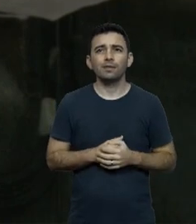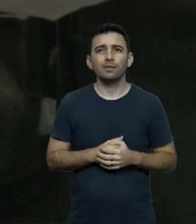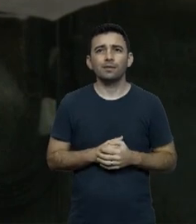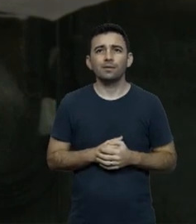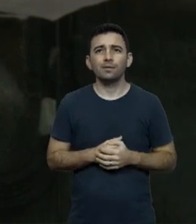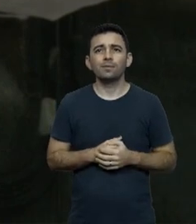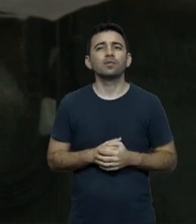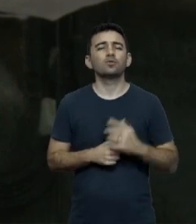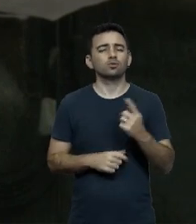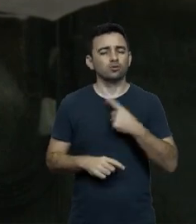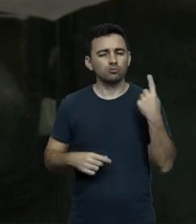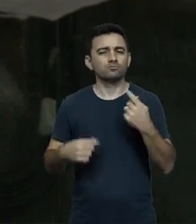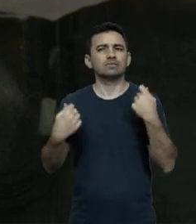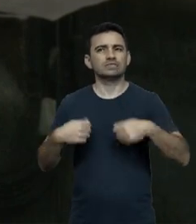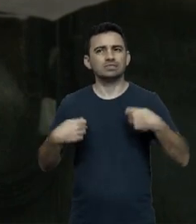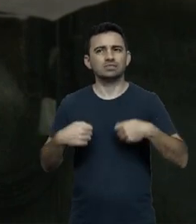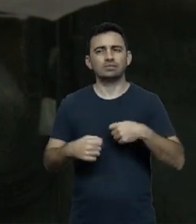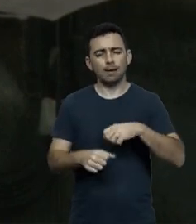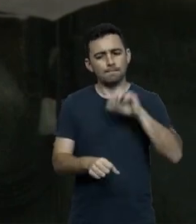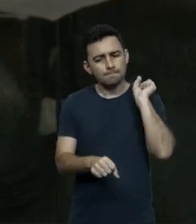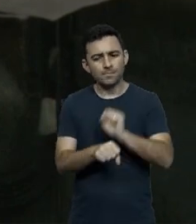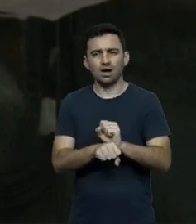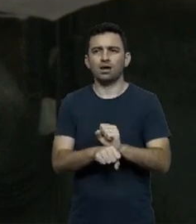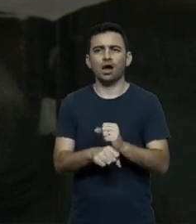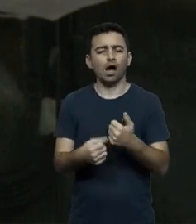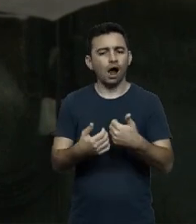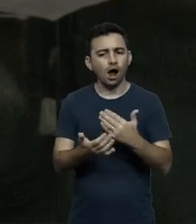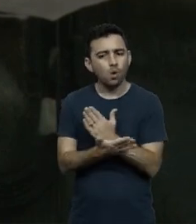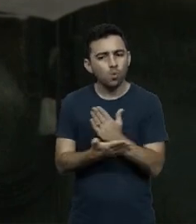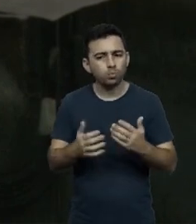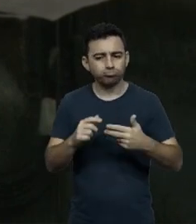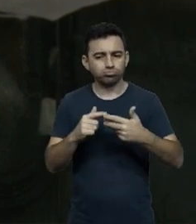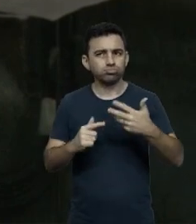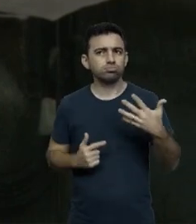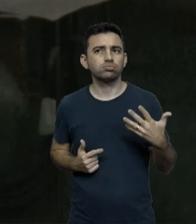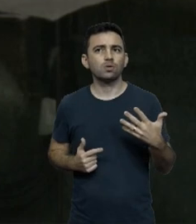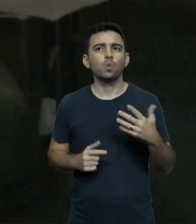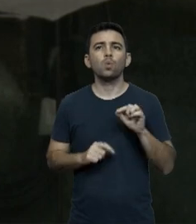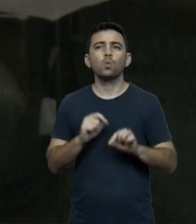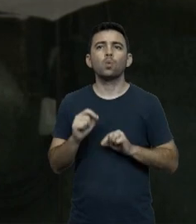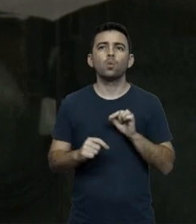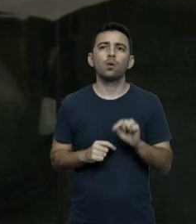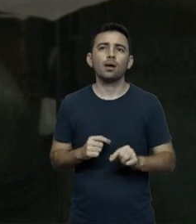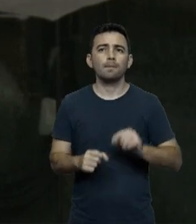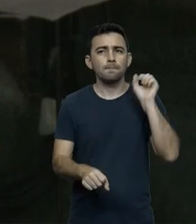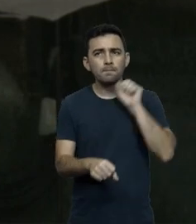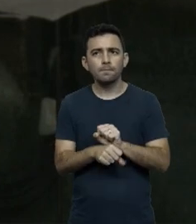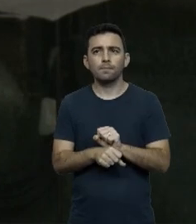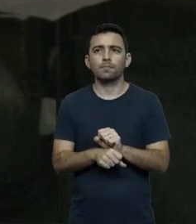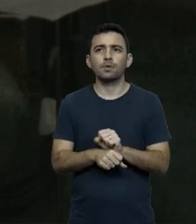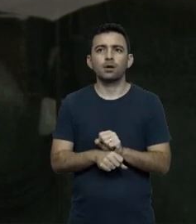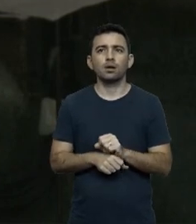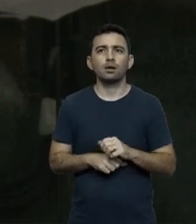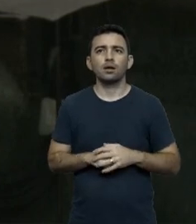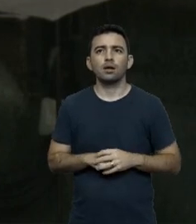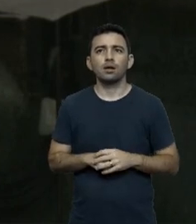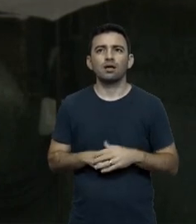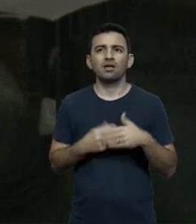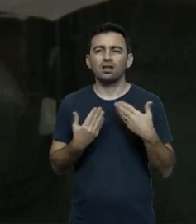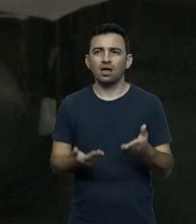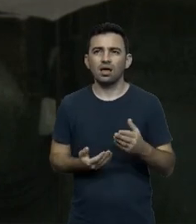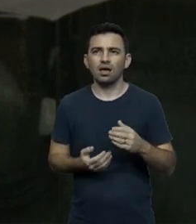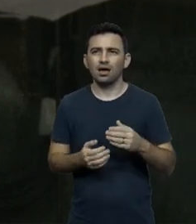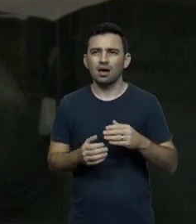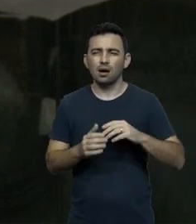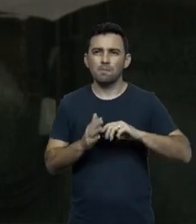aqui nós precisamos dar base em algumas coisas o primeiro basta o bloqueio do CPF